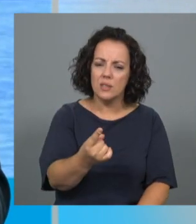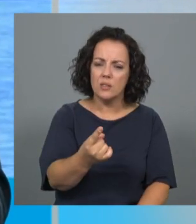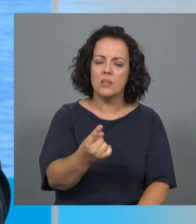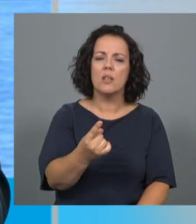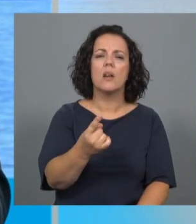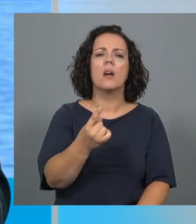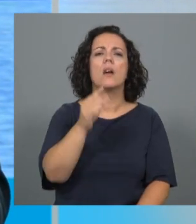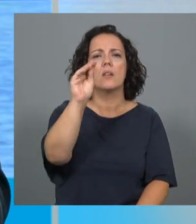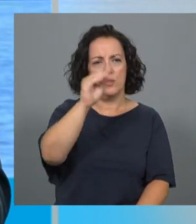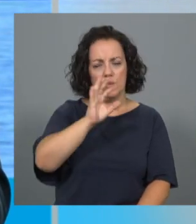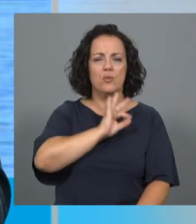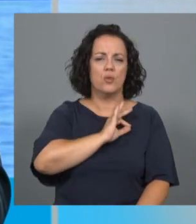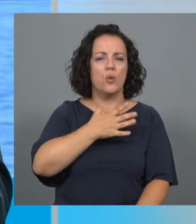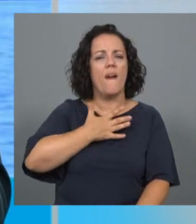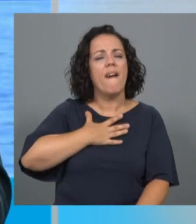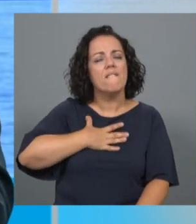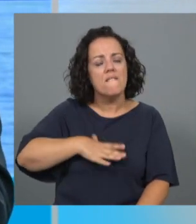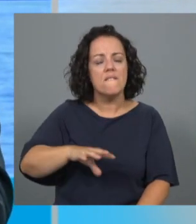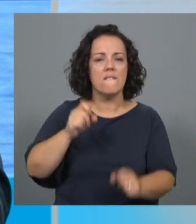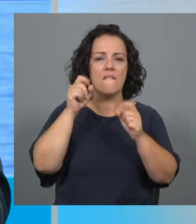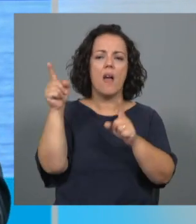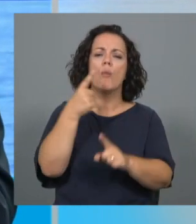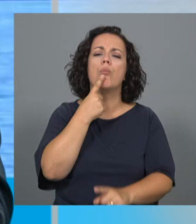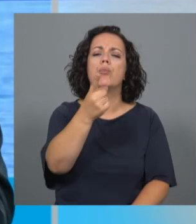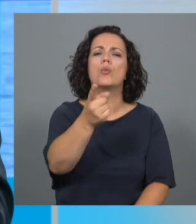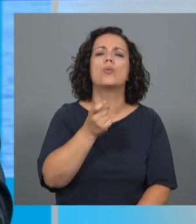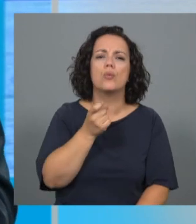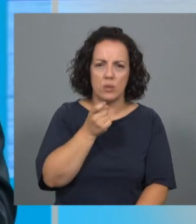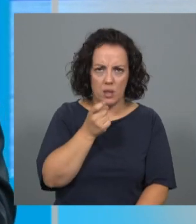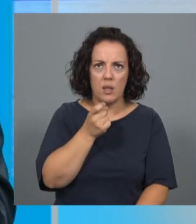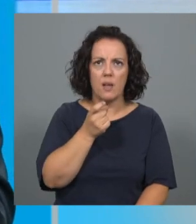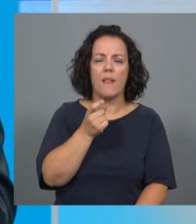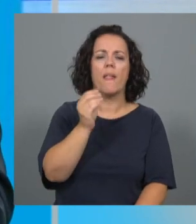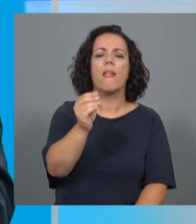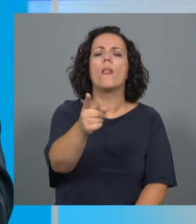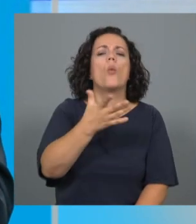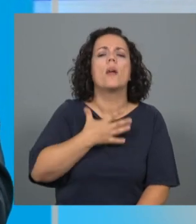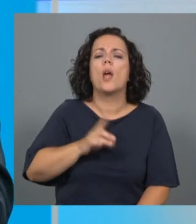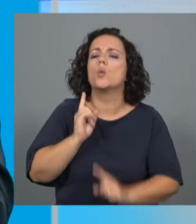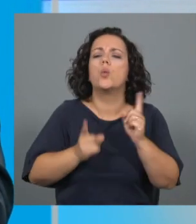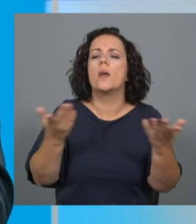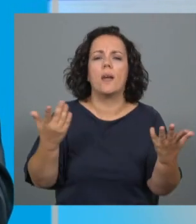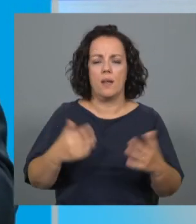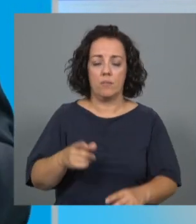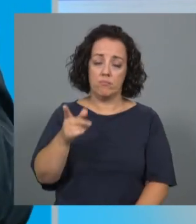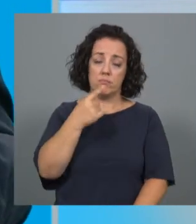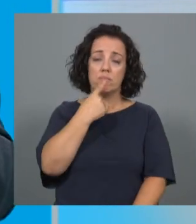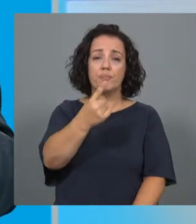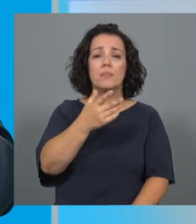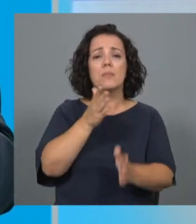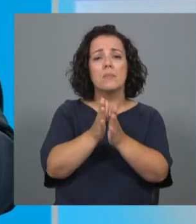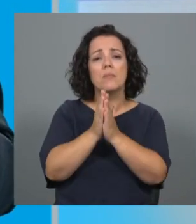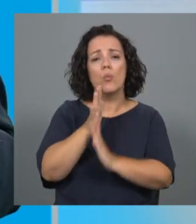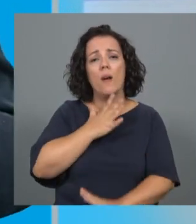veja. O que é que queres? Mestre, Rabuni, meu mestre, que eu veja.